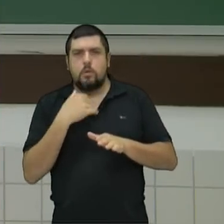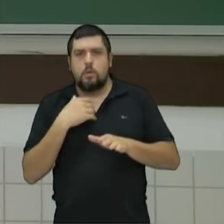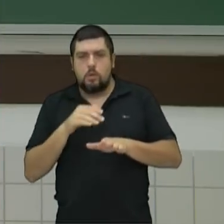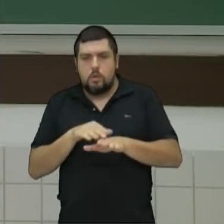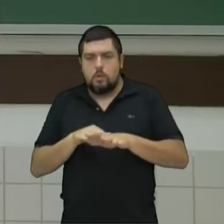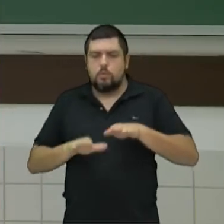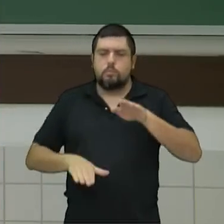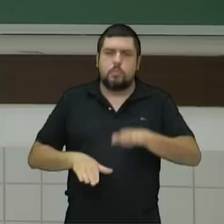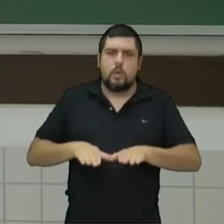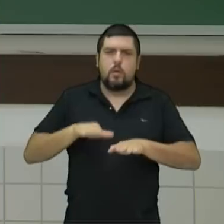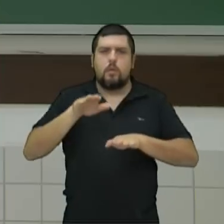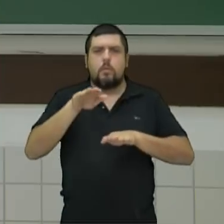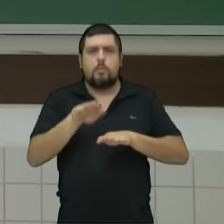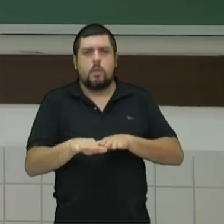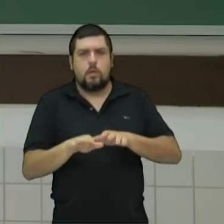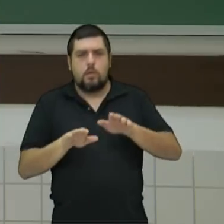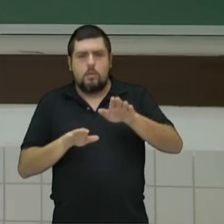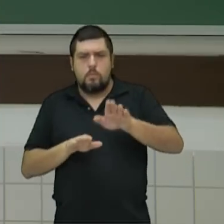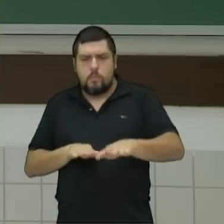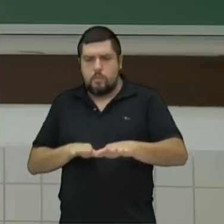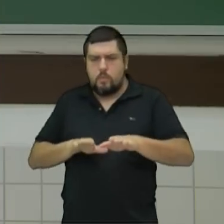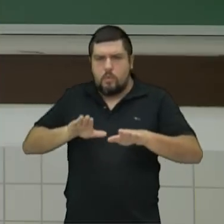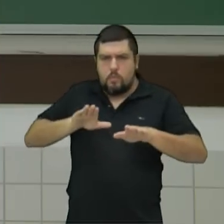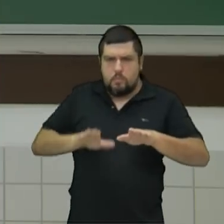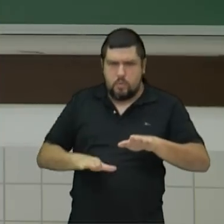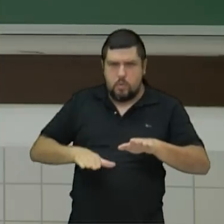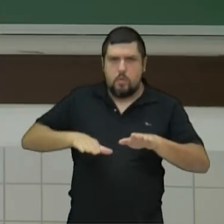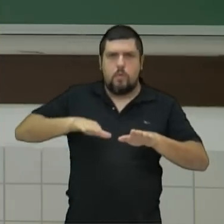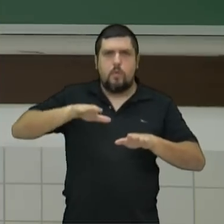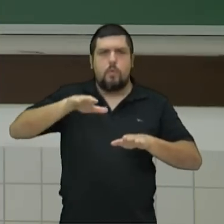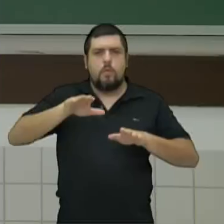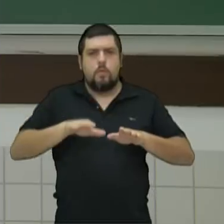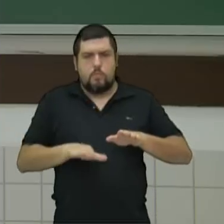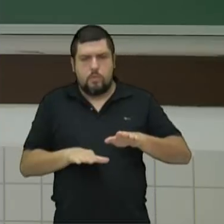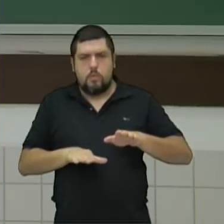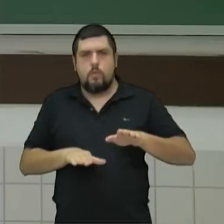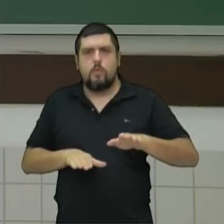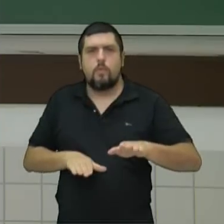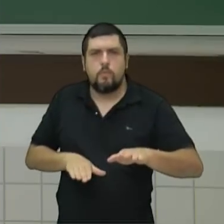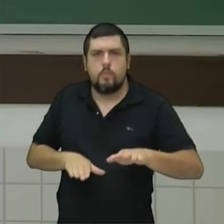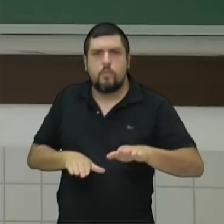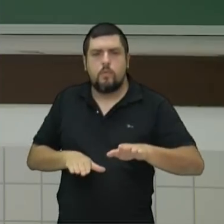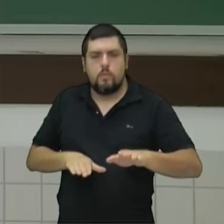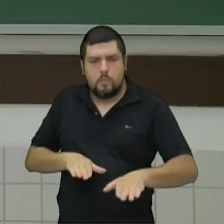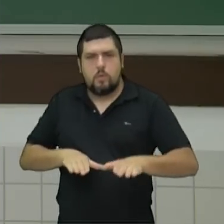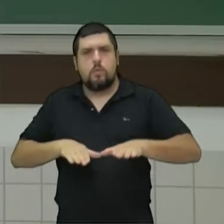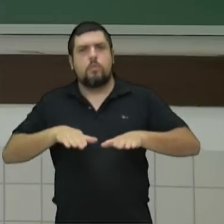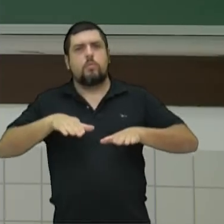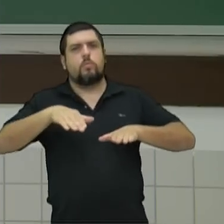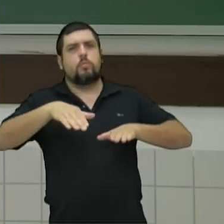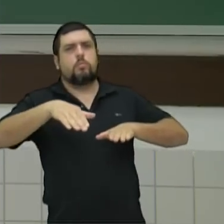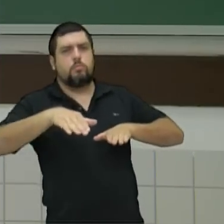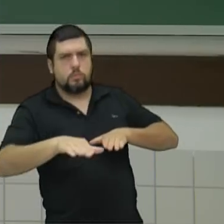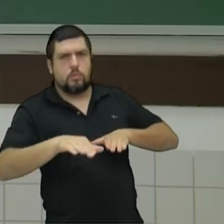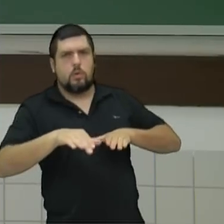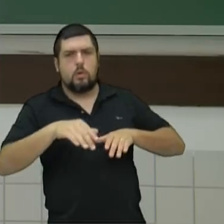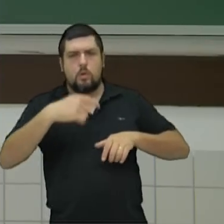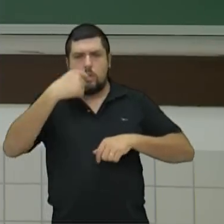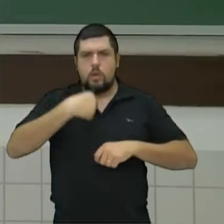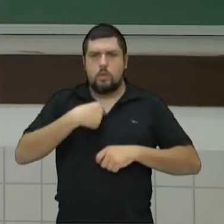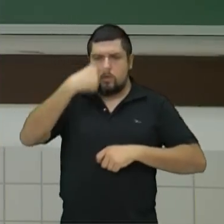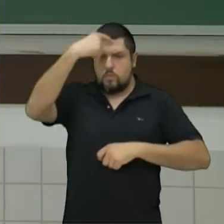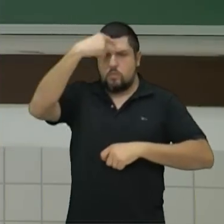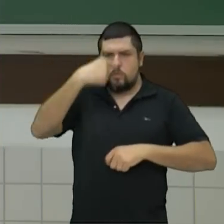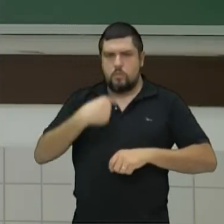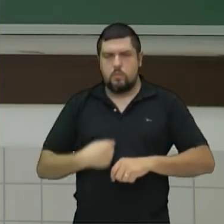movimento de caminhar, que é empurrar o solo para trás, o meu tronco já vai para frente para compensar a questão do centro de massa, certo? E se eu tiver com a